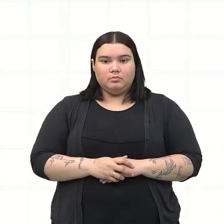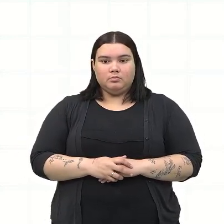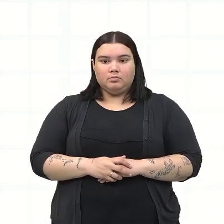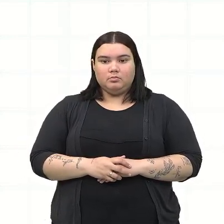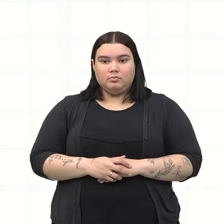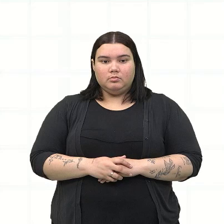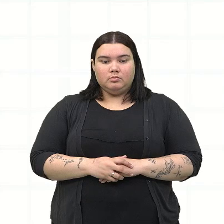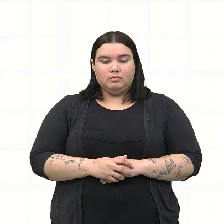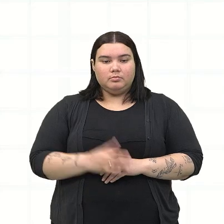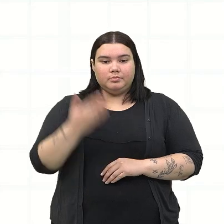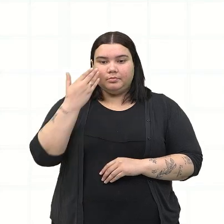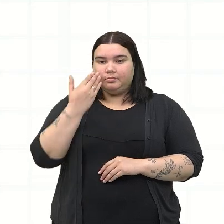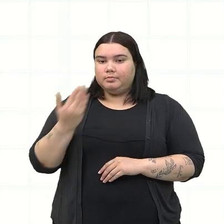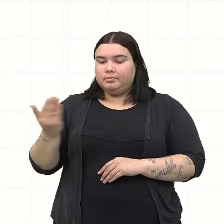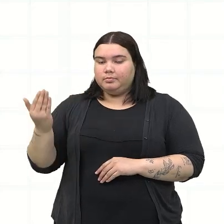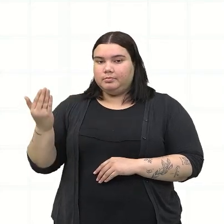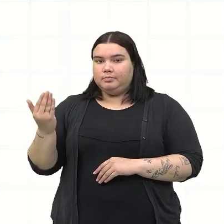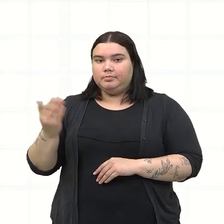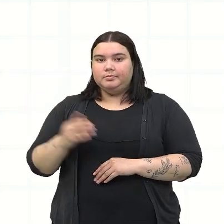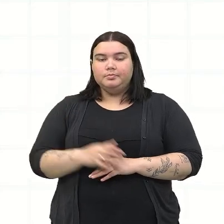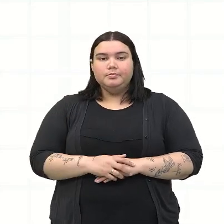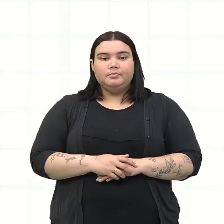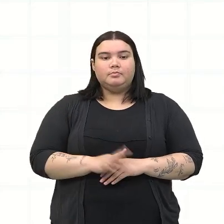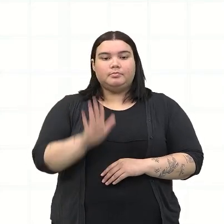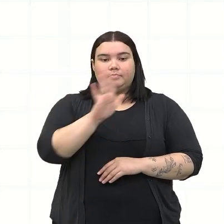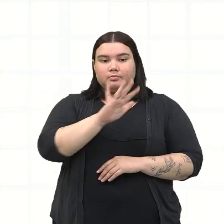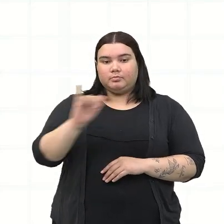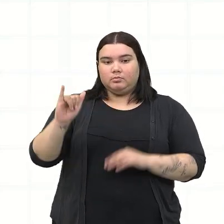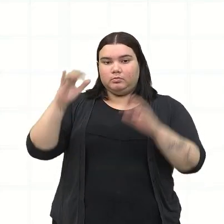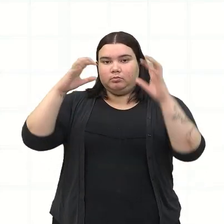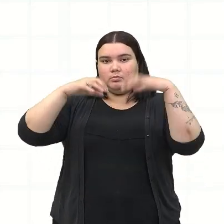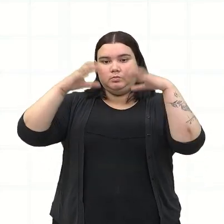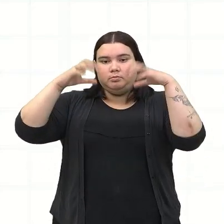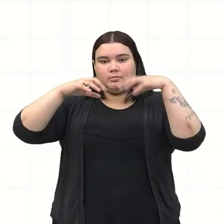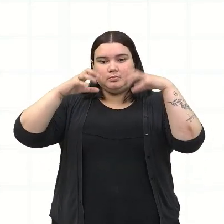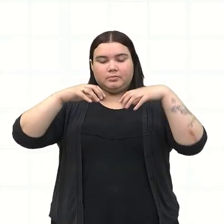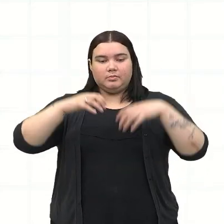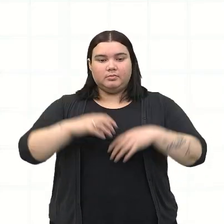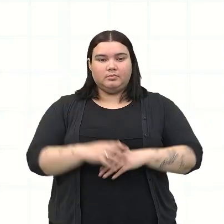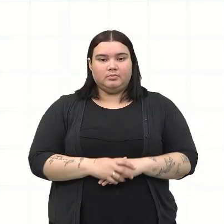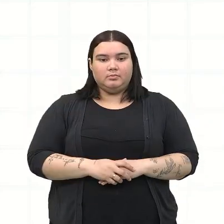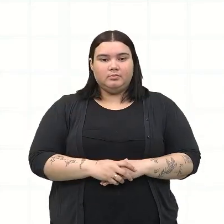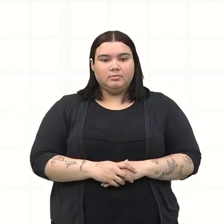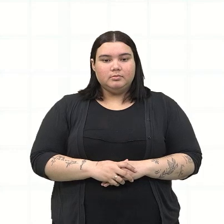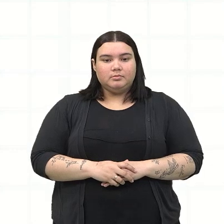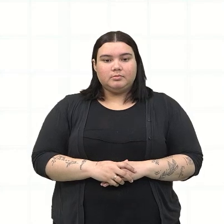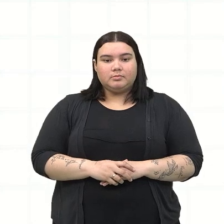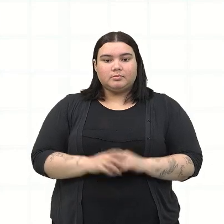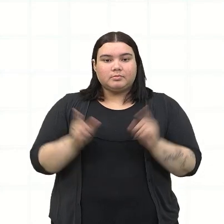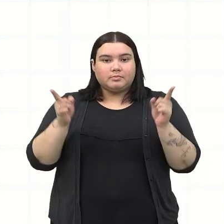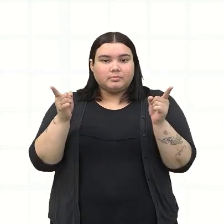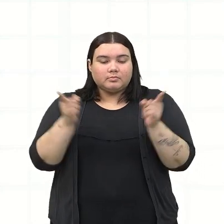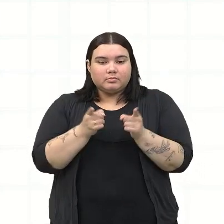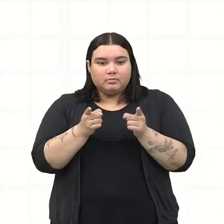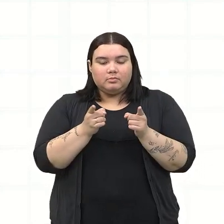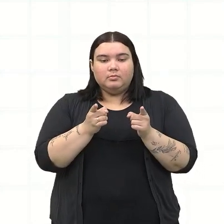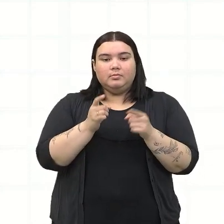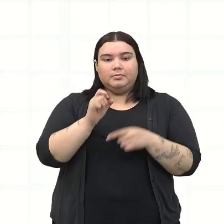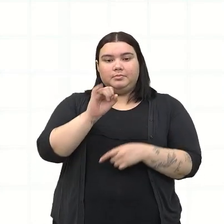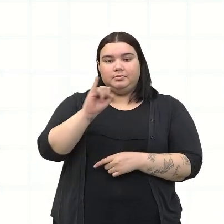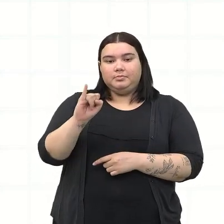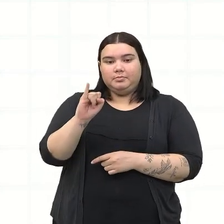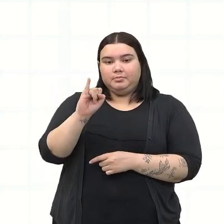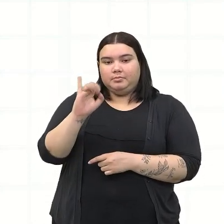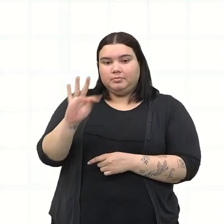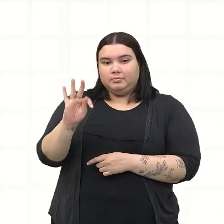It will rain. Irá chover, né? E também podia ser assim na